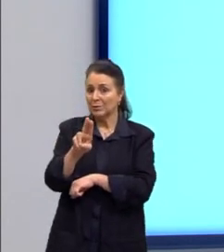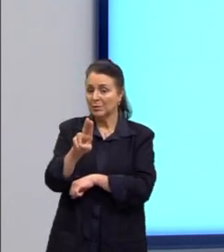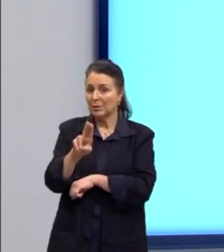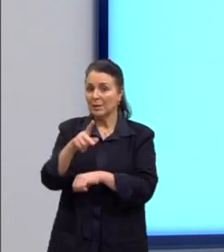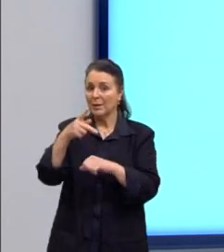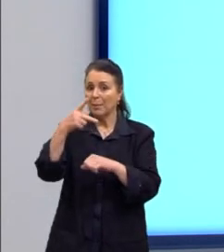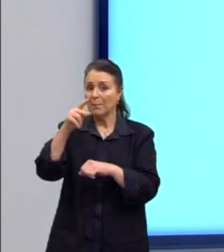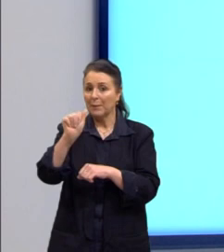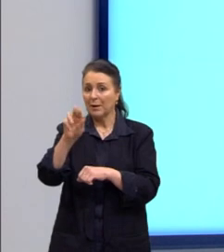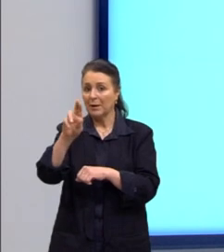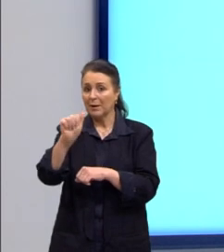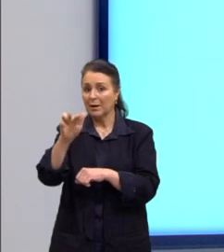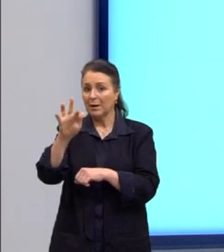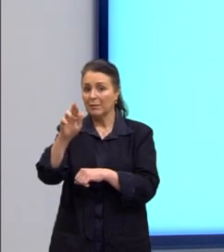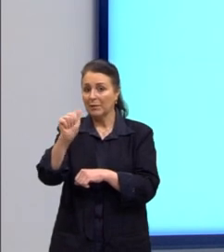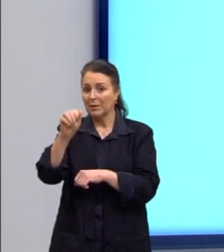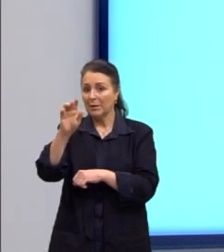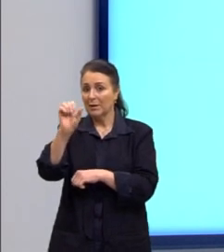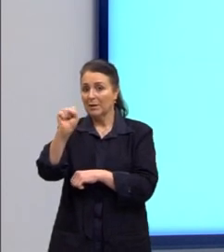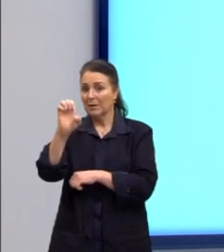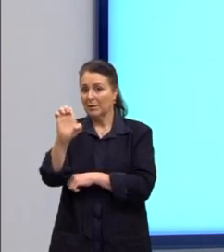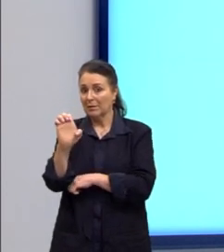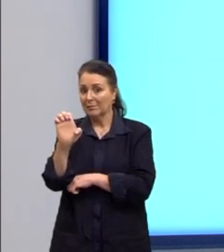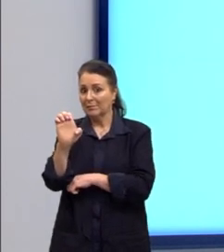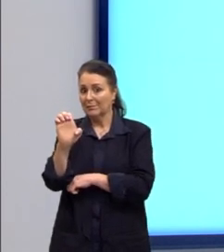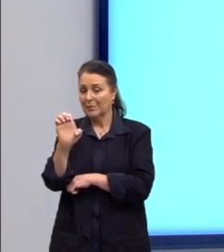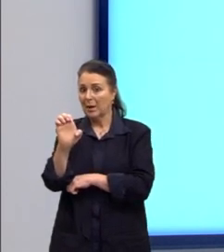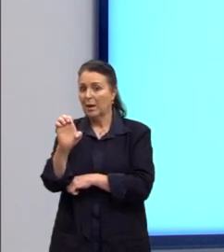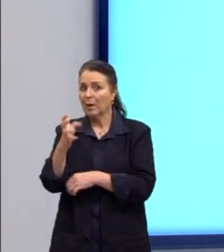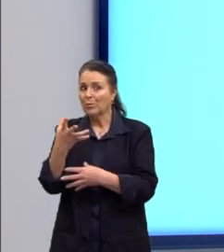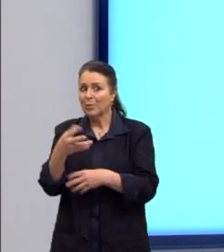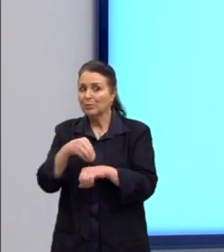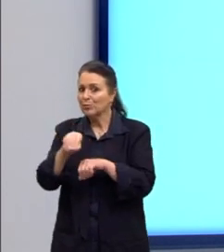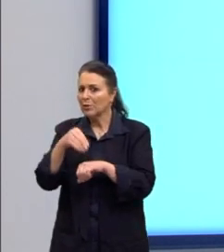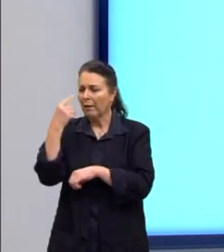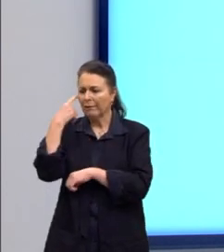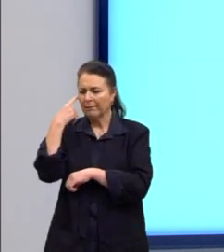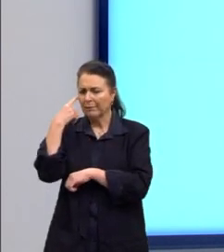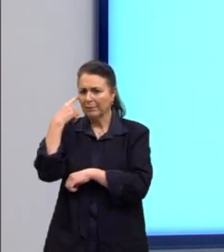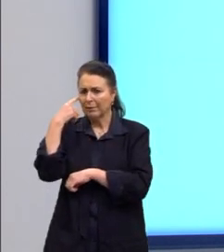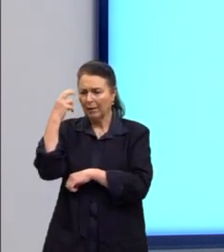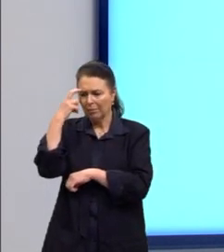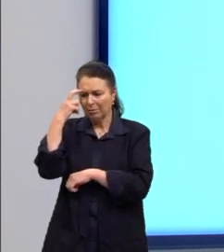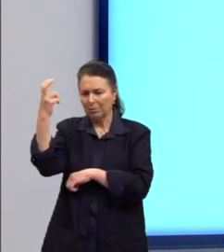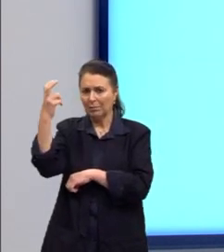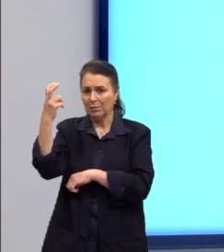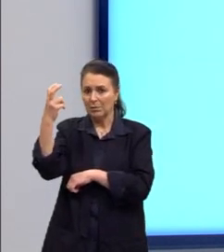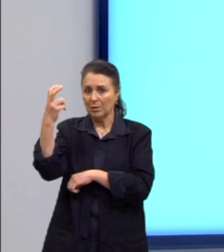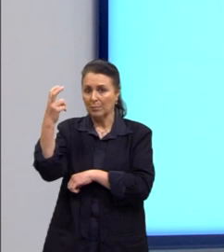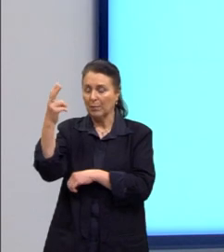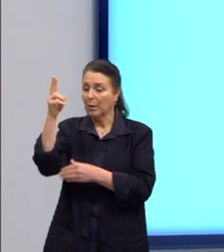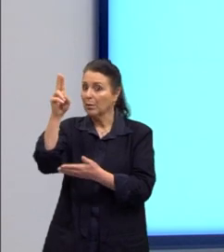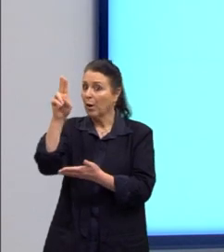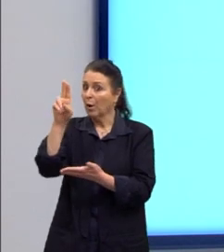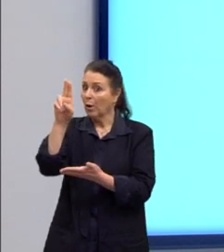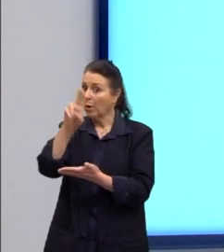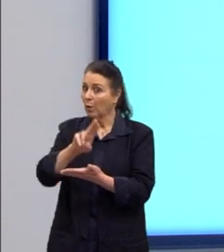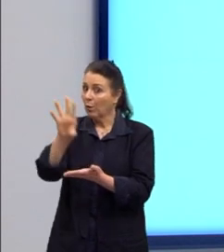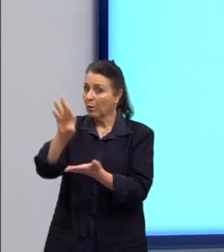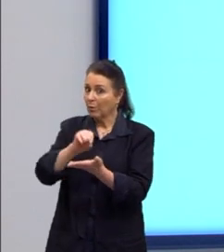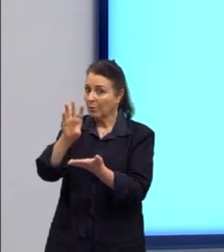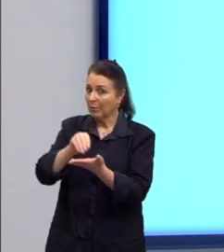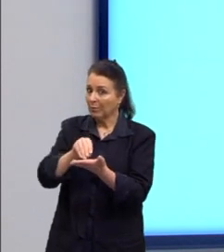paráfrase como saída inteligente para usar sem copiar os textos de apoio